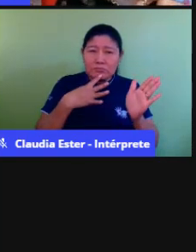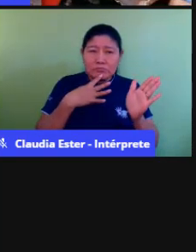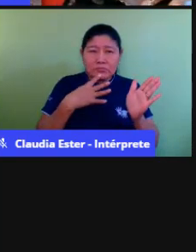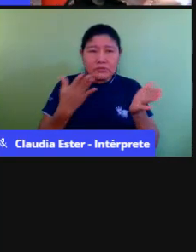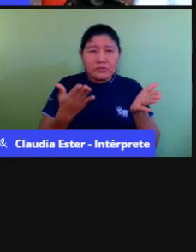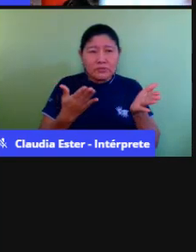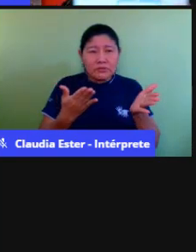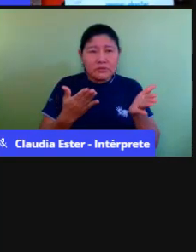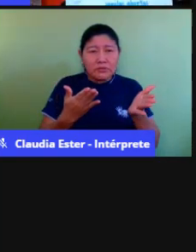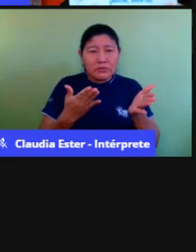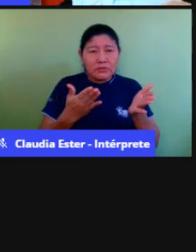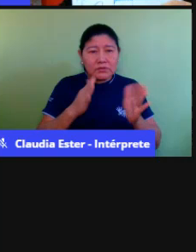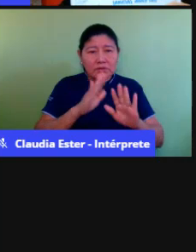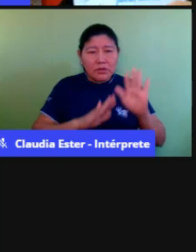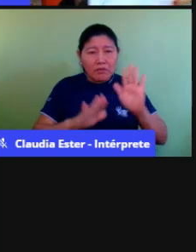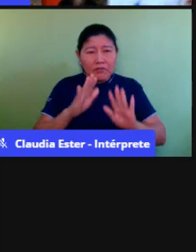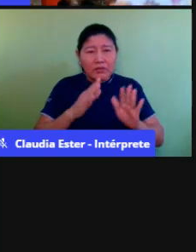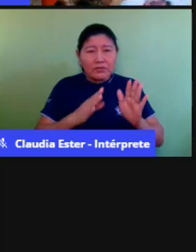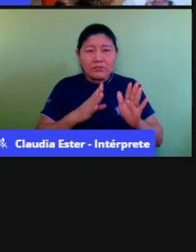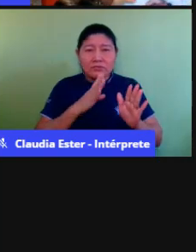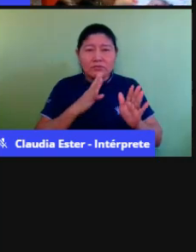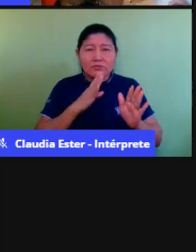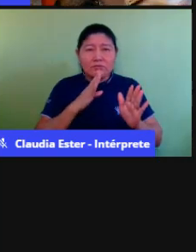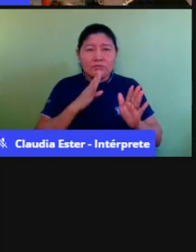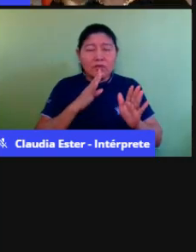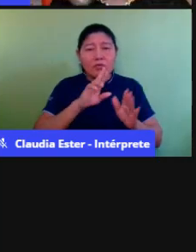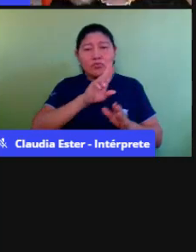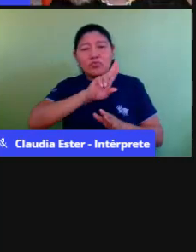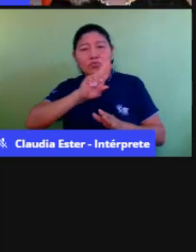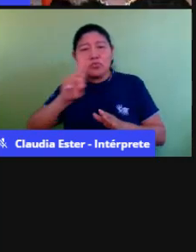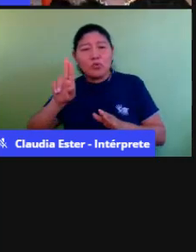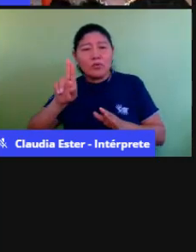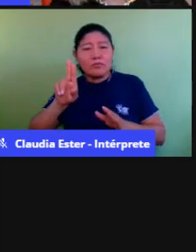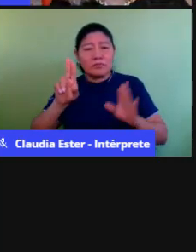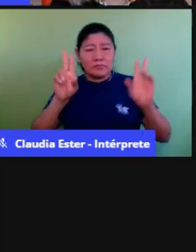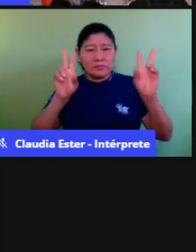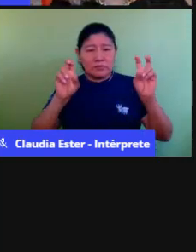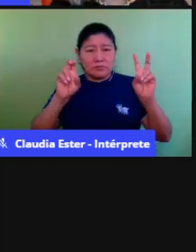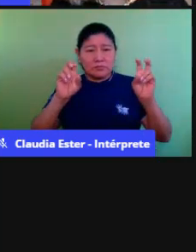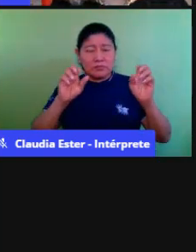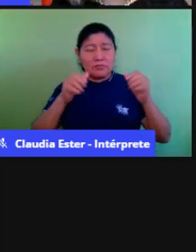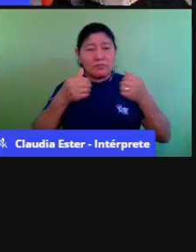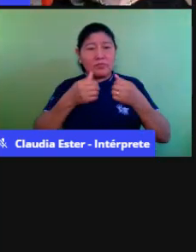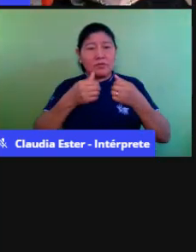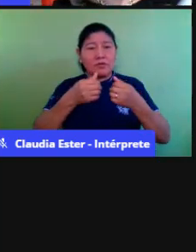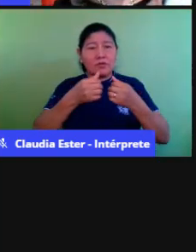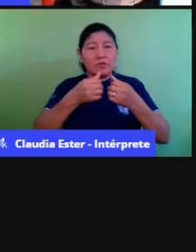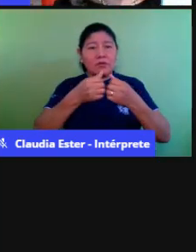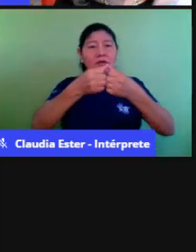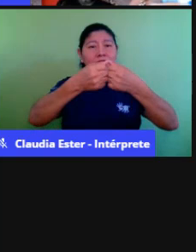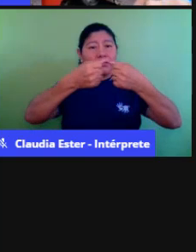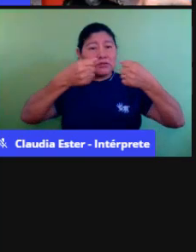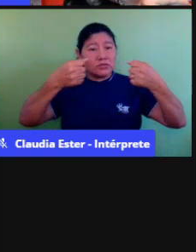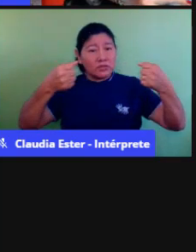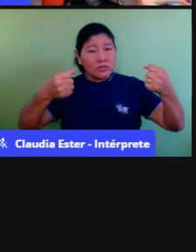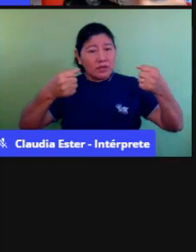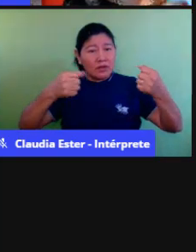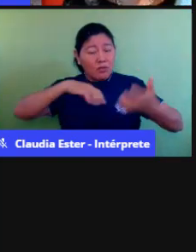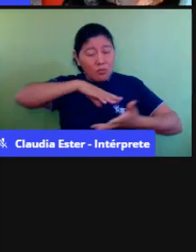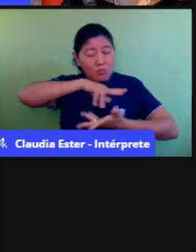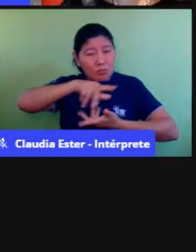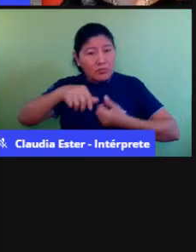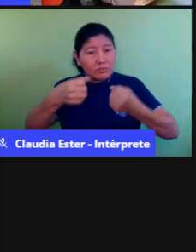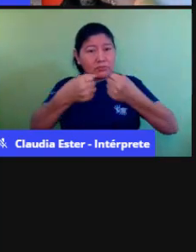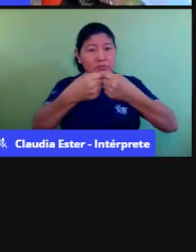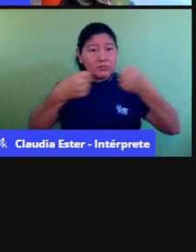Esse livro vocês devem conhecer. É o livro Janelas Abertas. Mundo de Janelas Abertas. Ele é escrito por